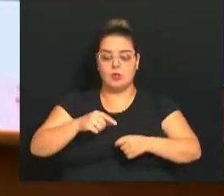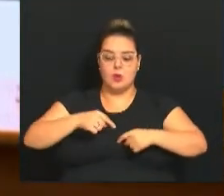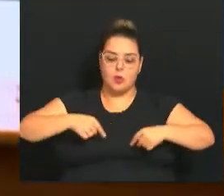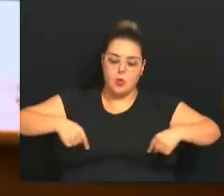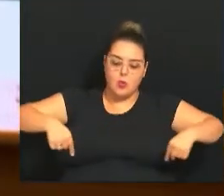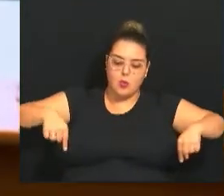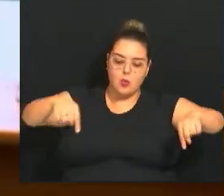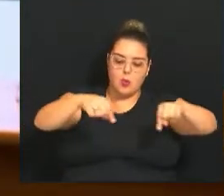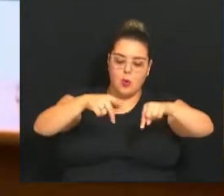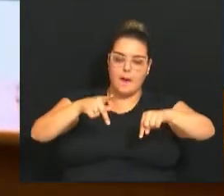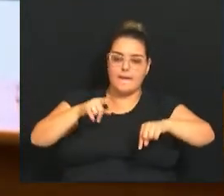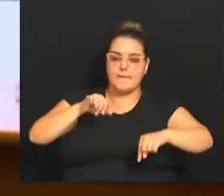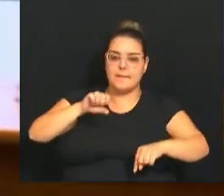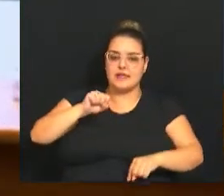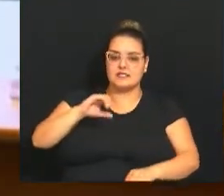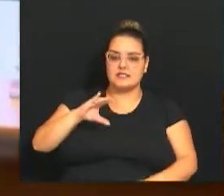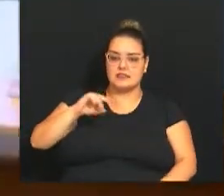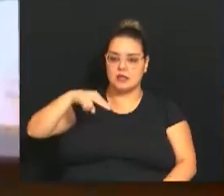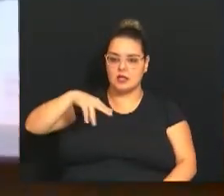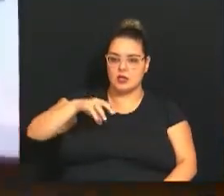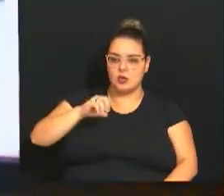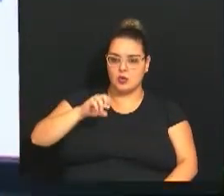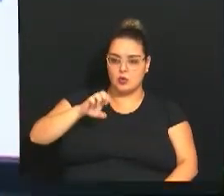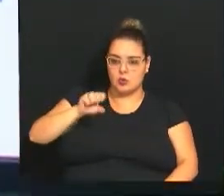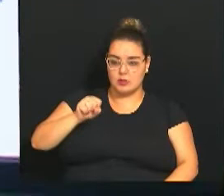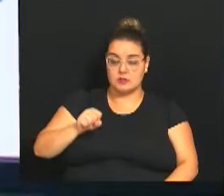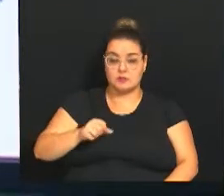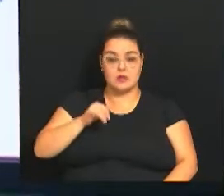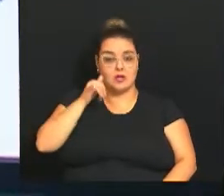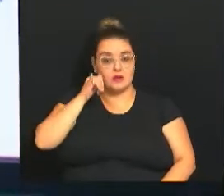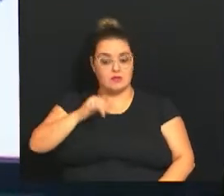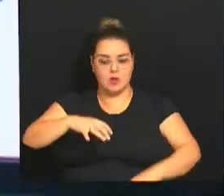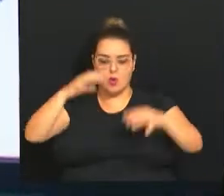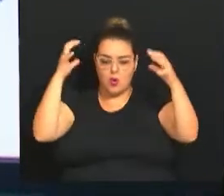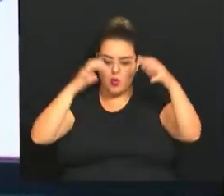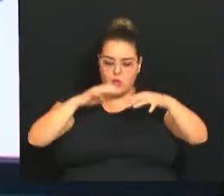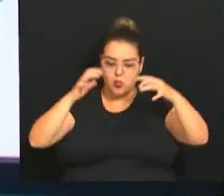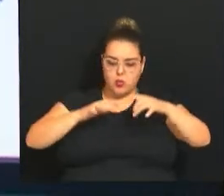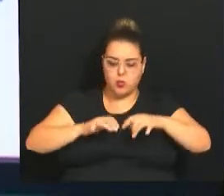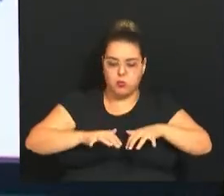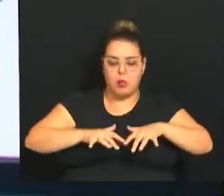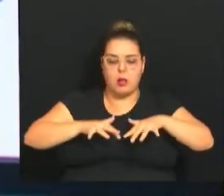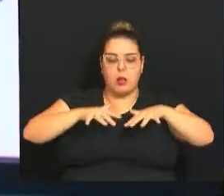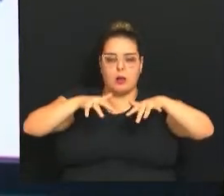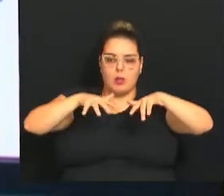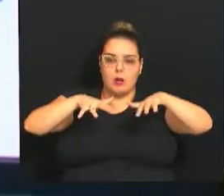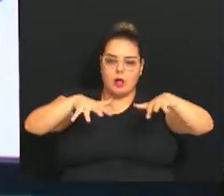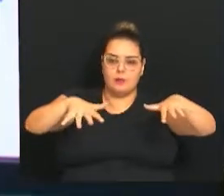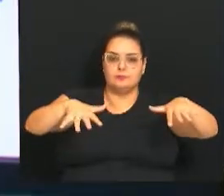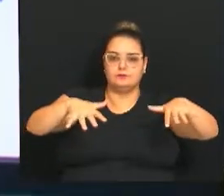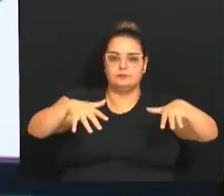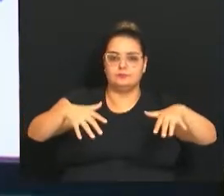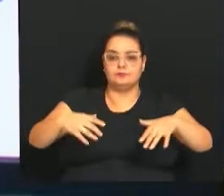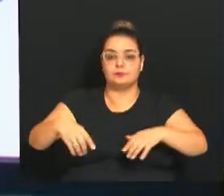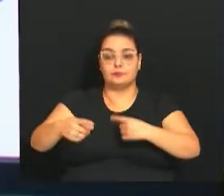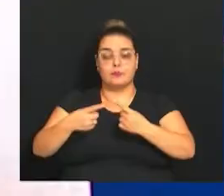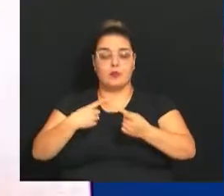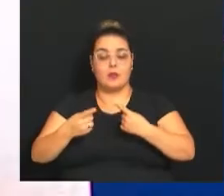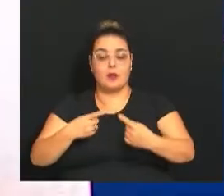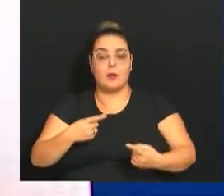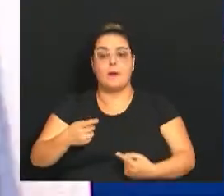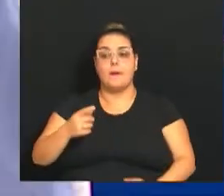outras intervenções para evitar enchentes em pontos críticos de Campinas, como nas avenidas Princesa do Oeste e Orozimbo